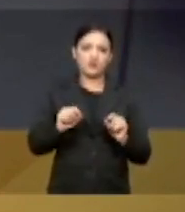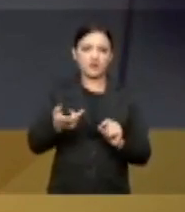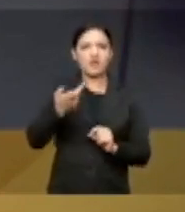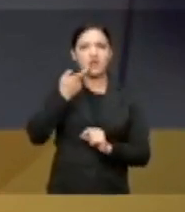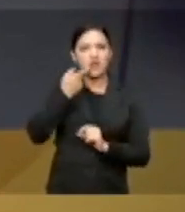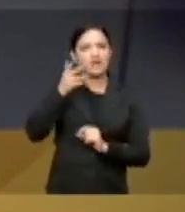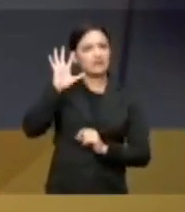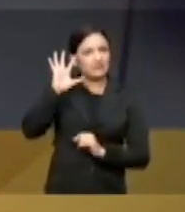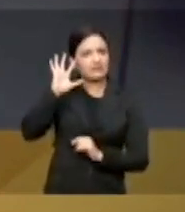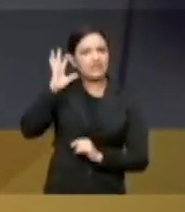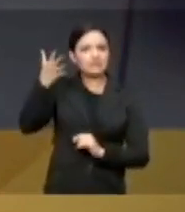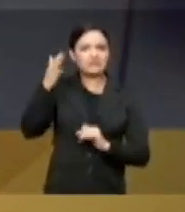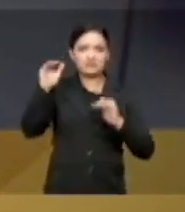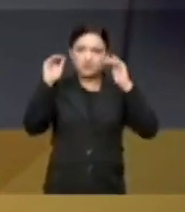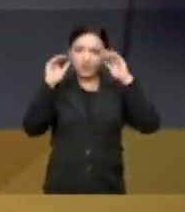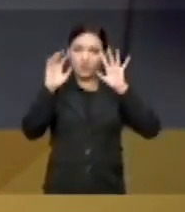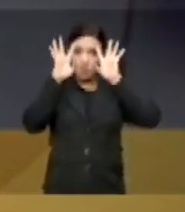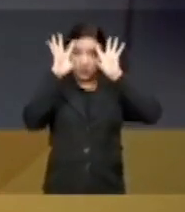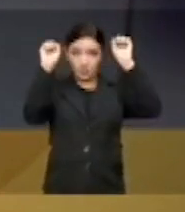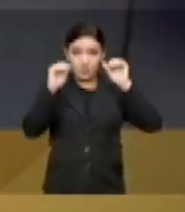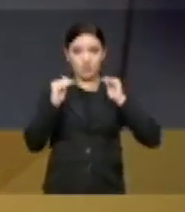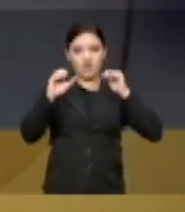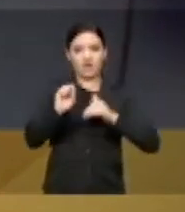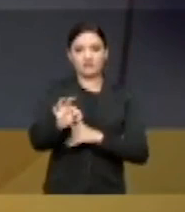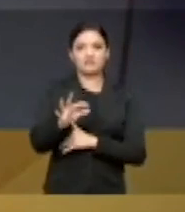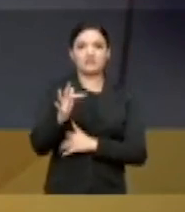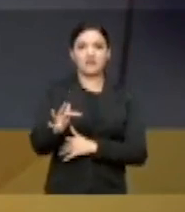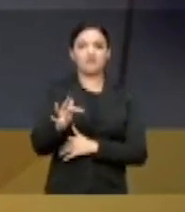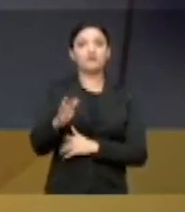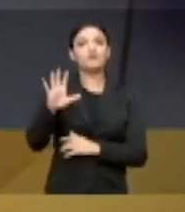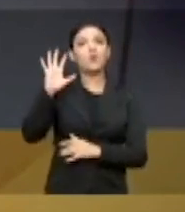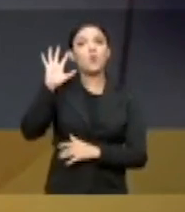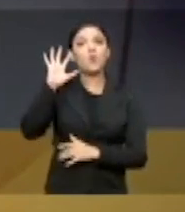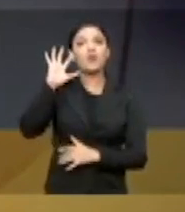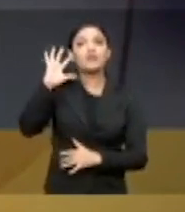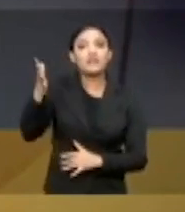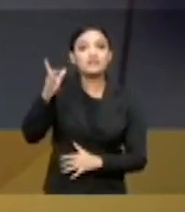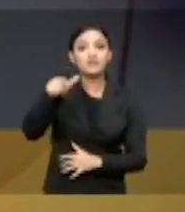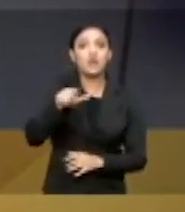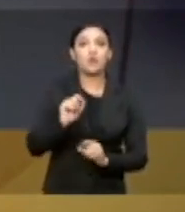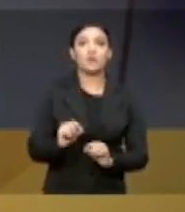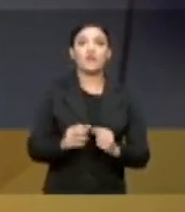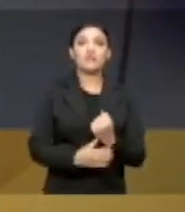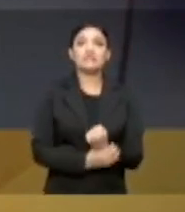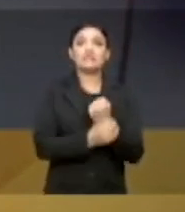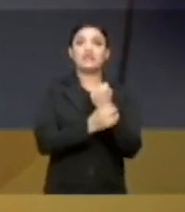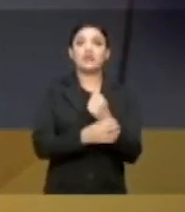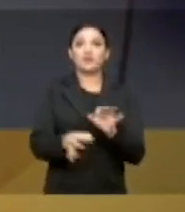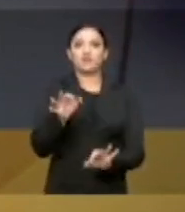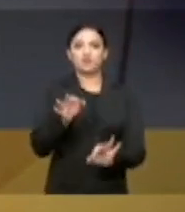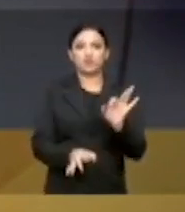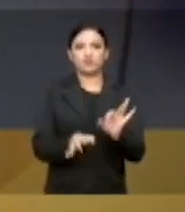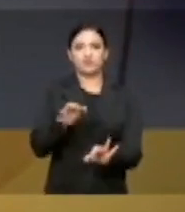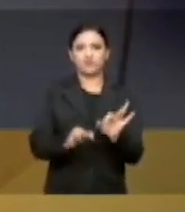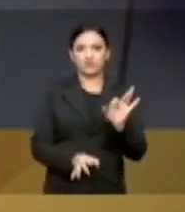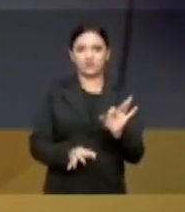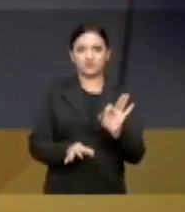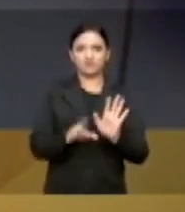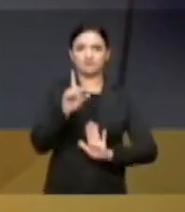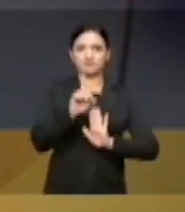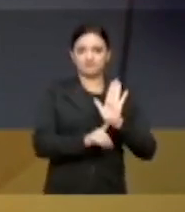Supremo Tribunal Federal, cujo resultado será segurança jurídica, um direito fundamental. Por